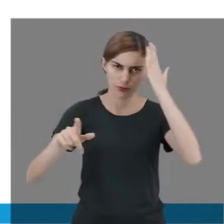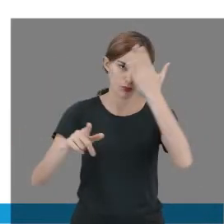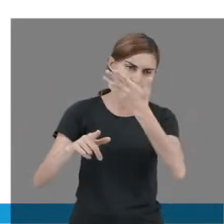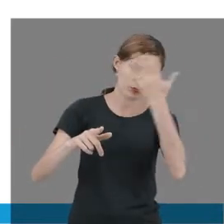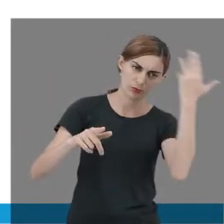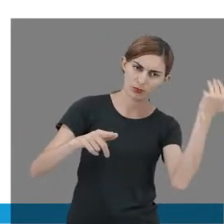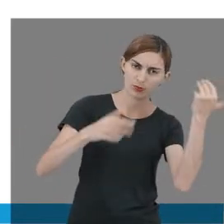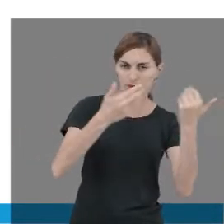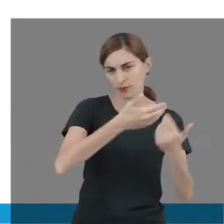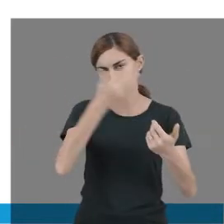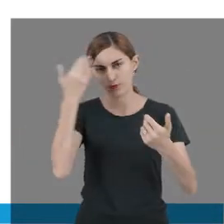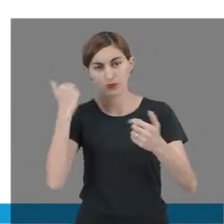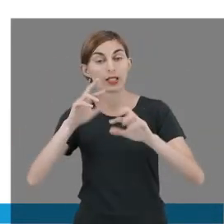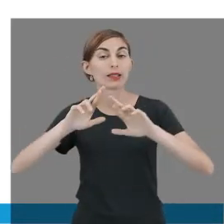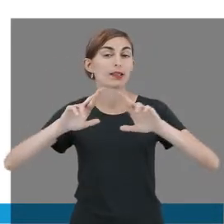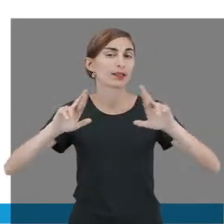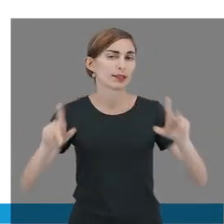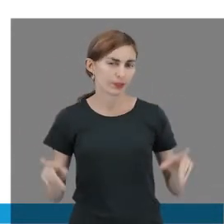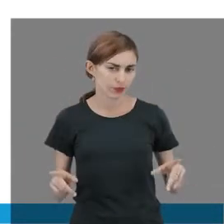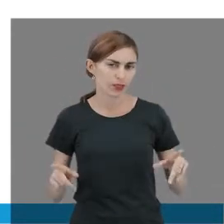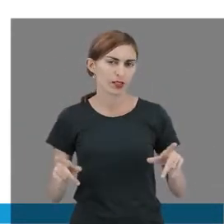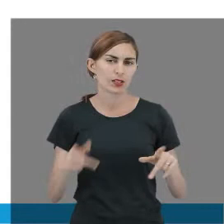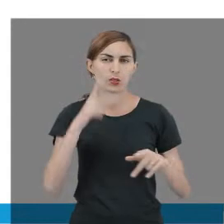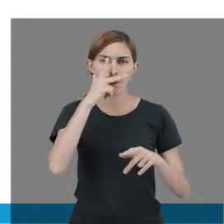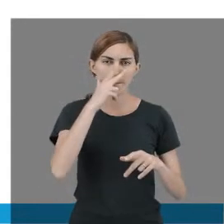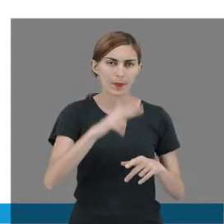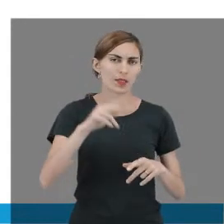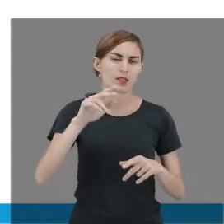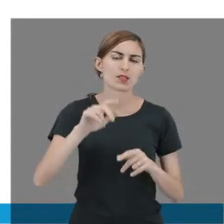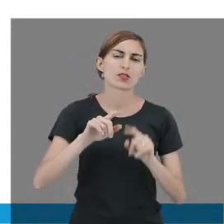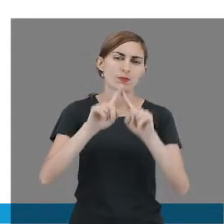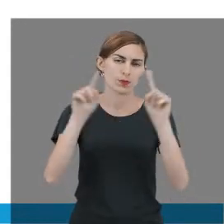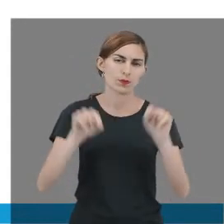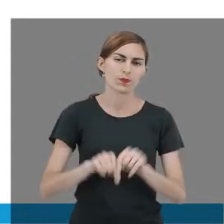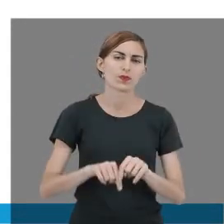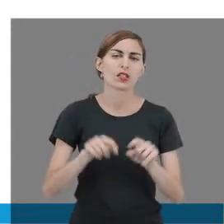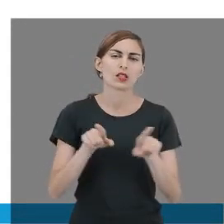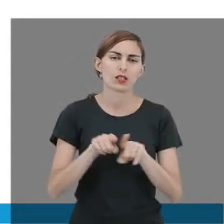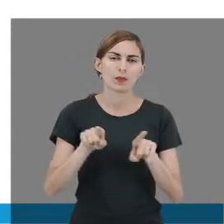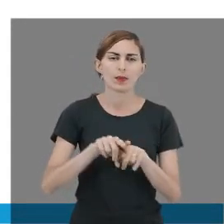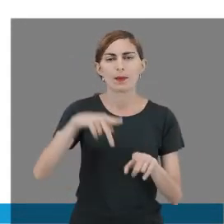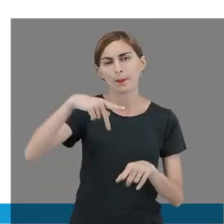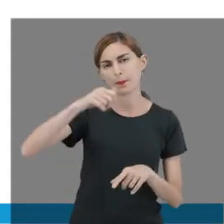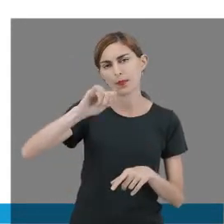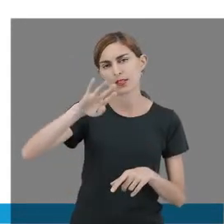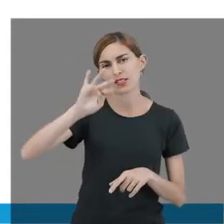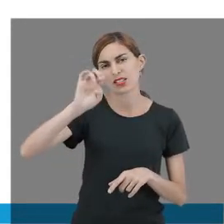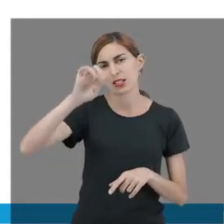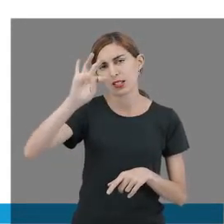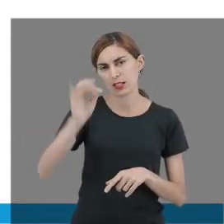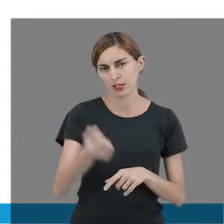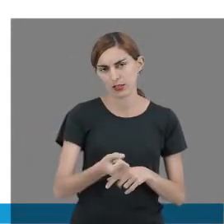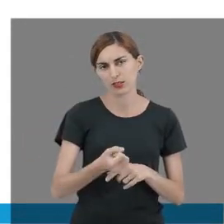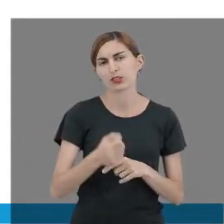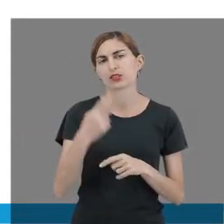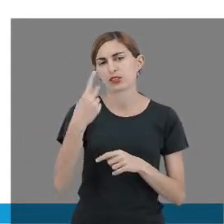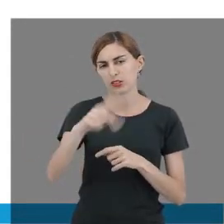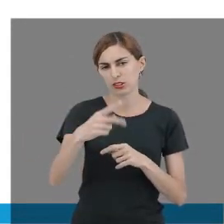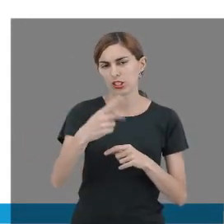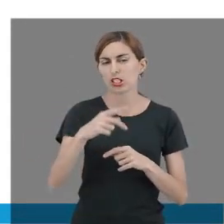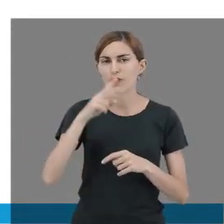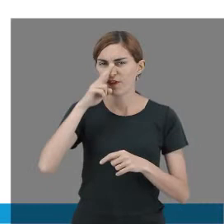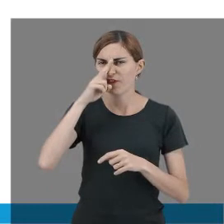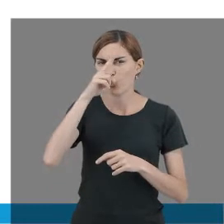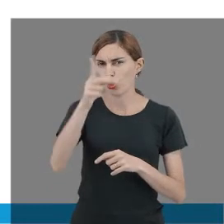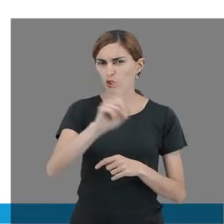né? Então, graus diferentes de um mesmo quadro. E a gente tem aqueles pacientes que são não tem aquela forma tão severa,